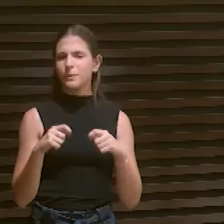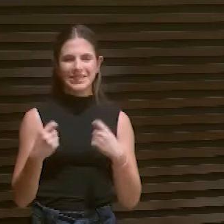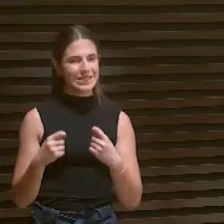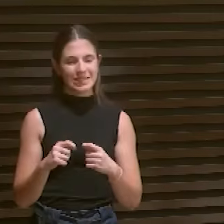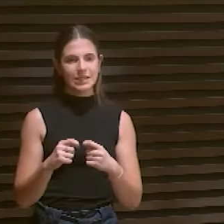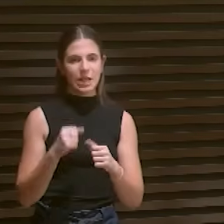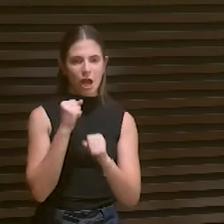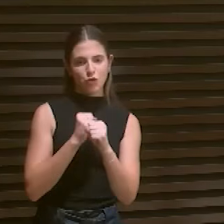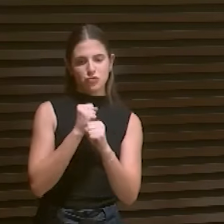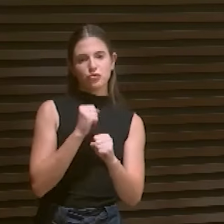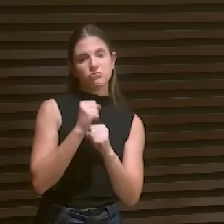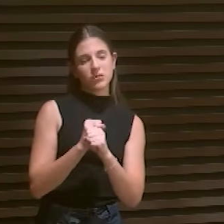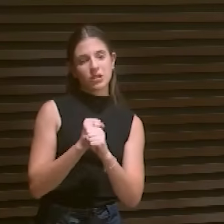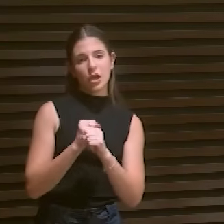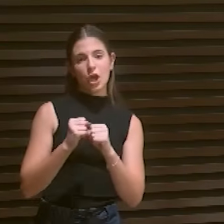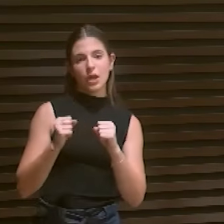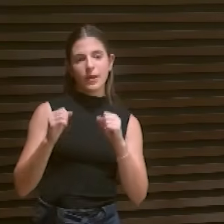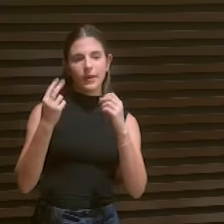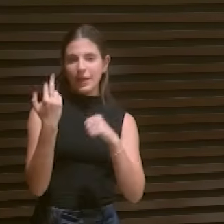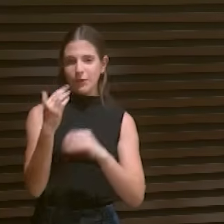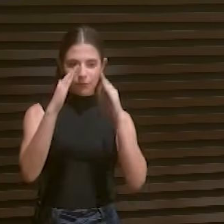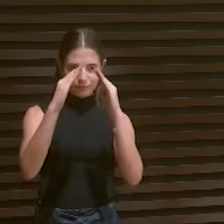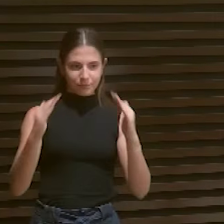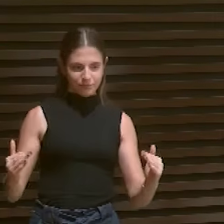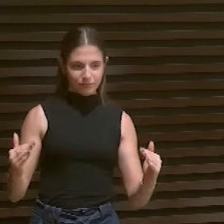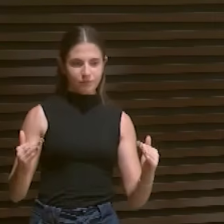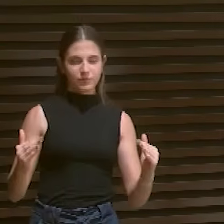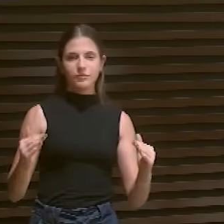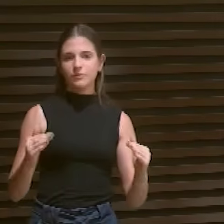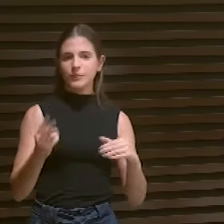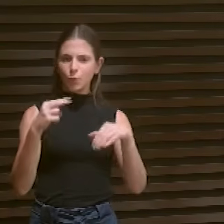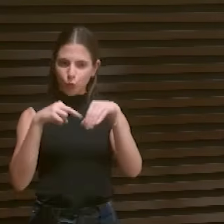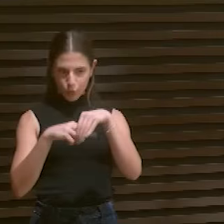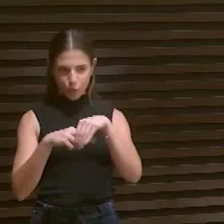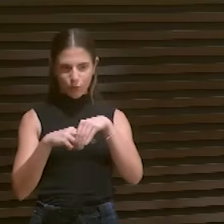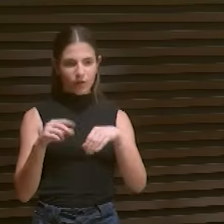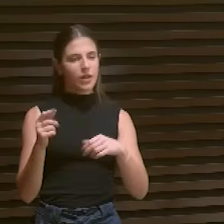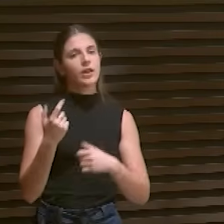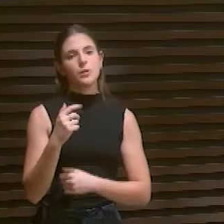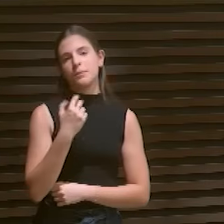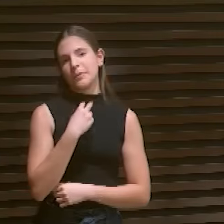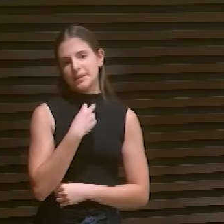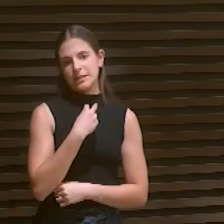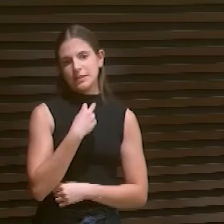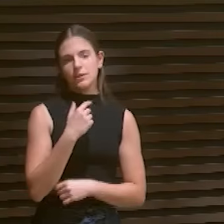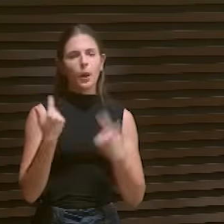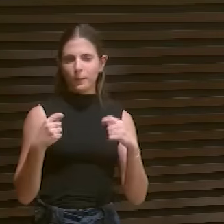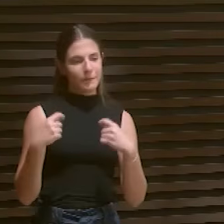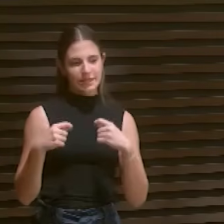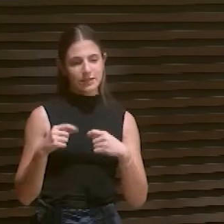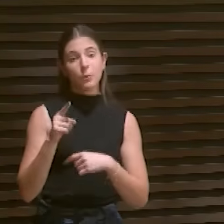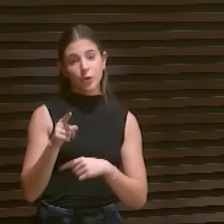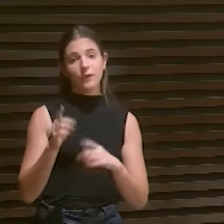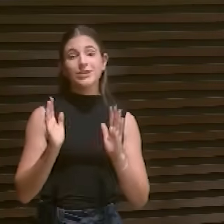o da pirâmide de Gizé. Não precisa se preocupar com isso, porque você já é